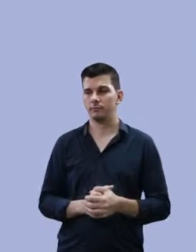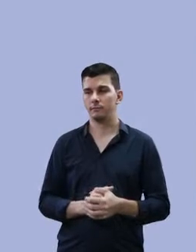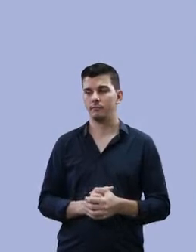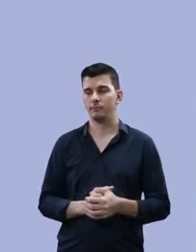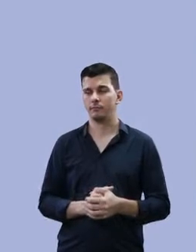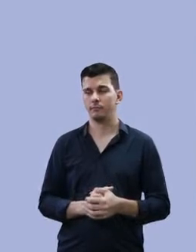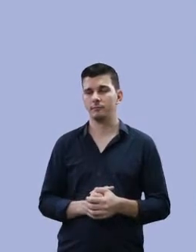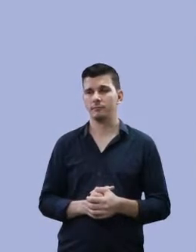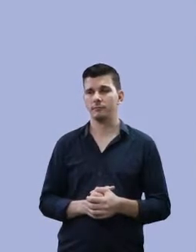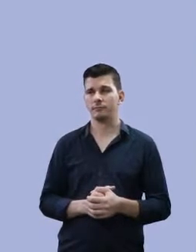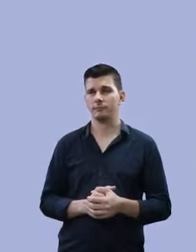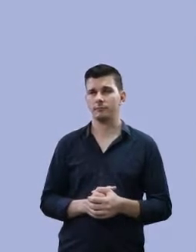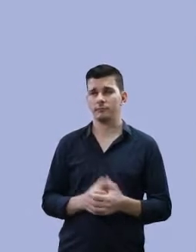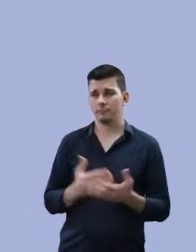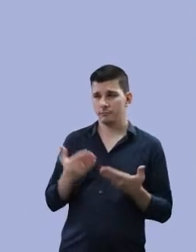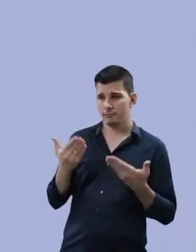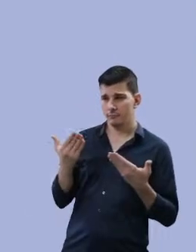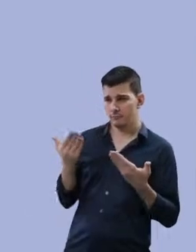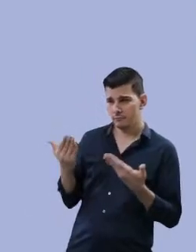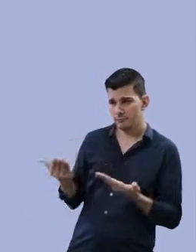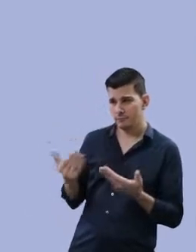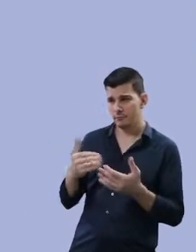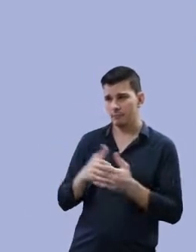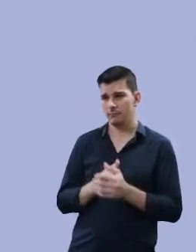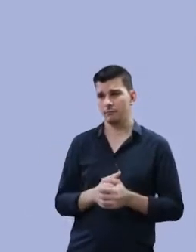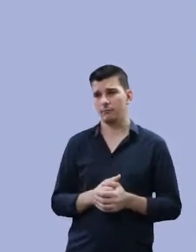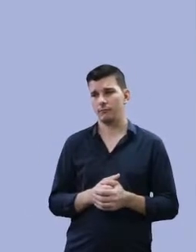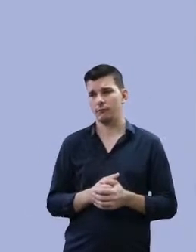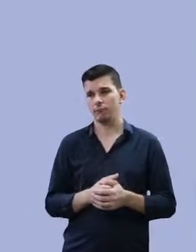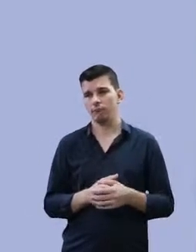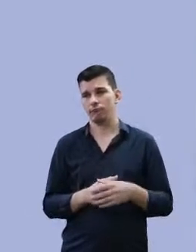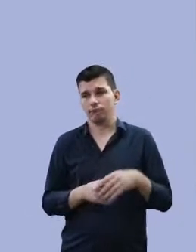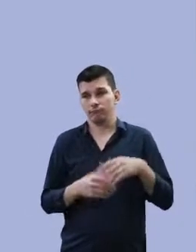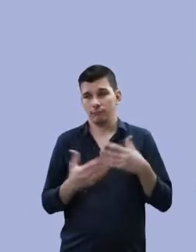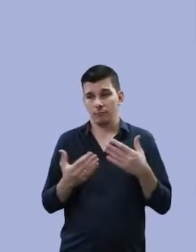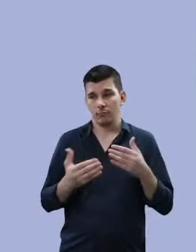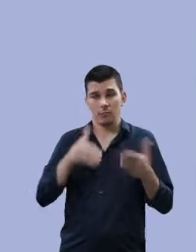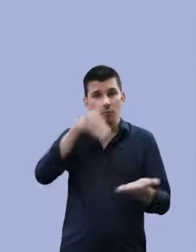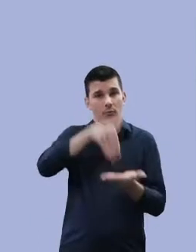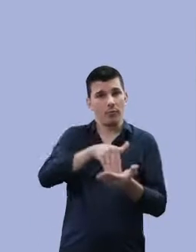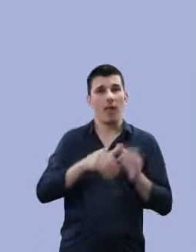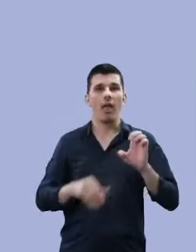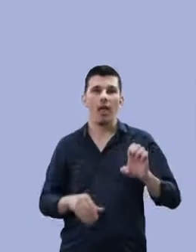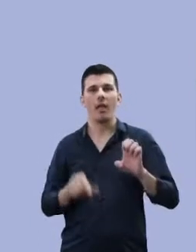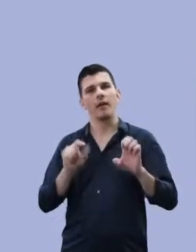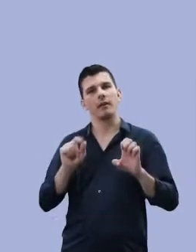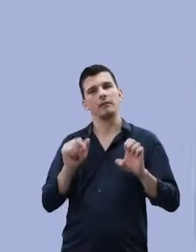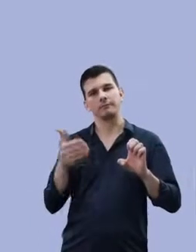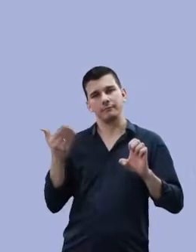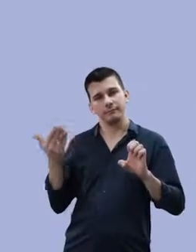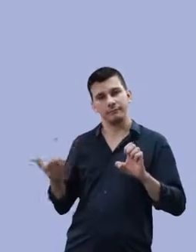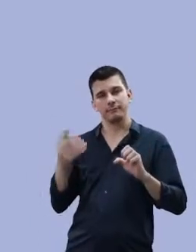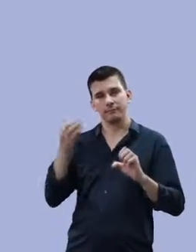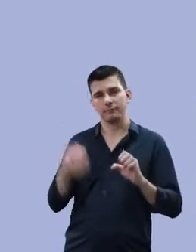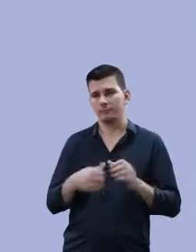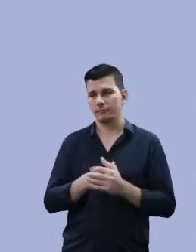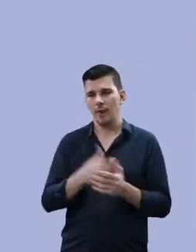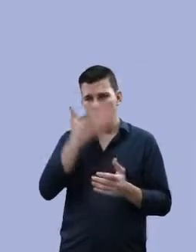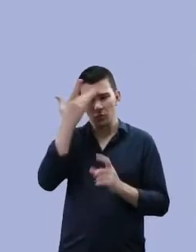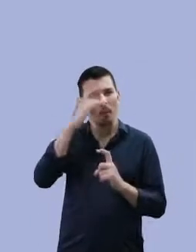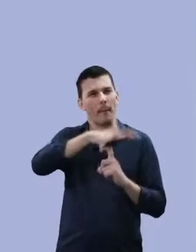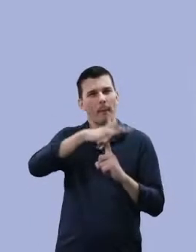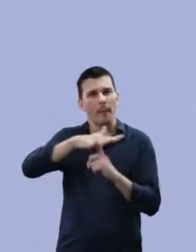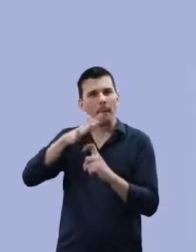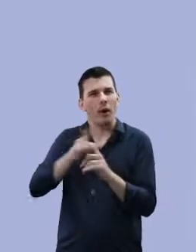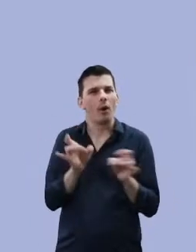no Brasil. Os camelôs e vendedores ambulantes são trabalhadores que não estão juridicamente regulamentados, ou seja, isso já